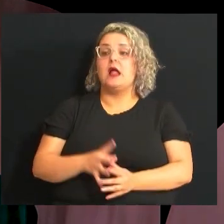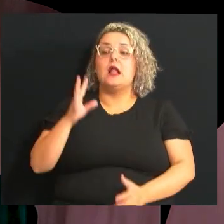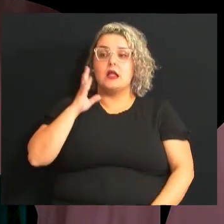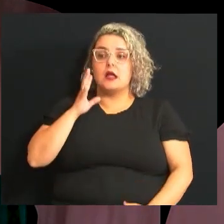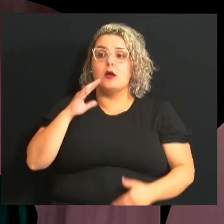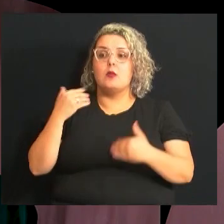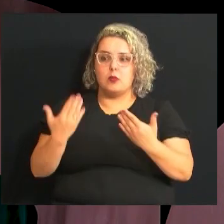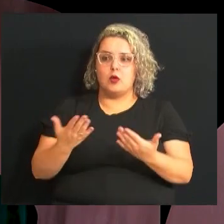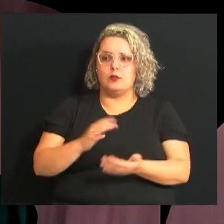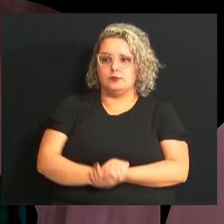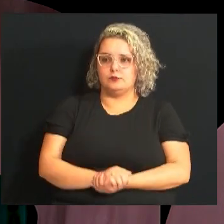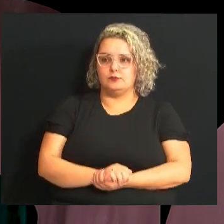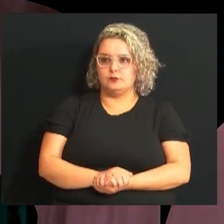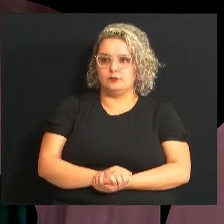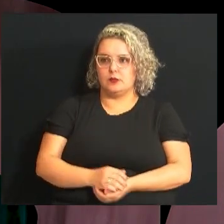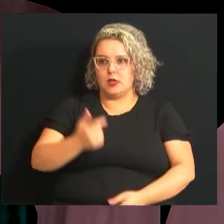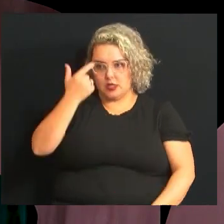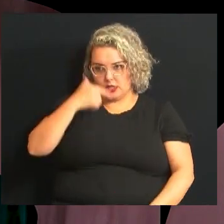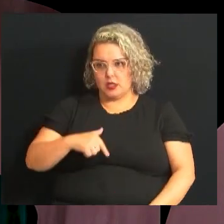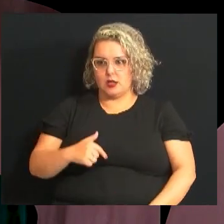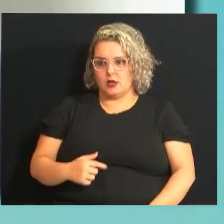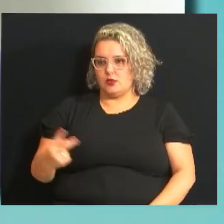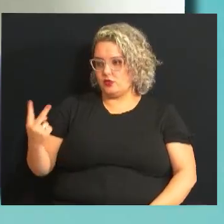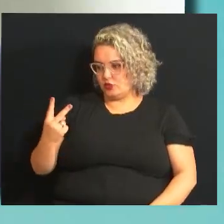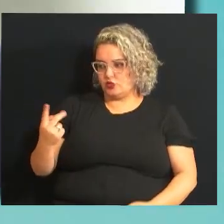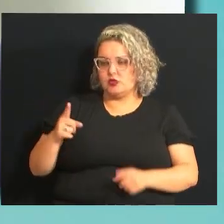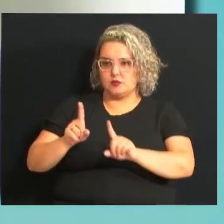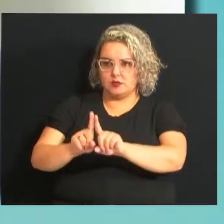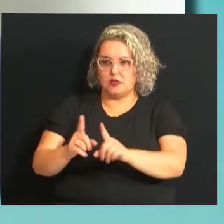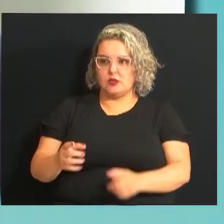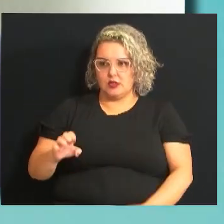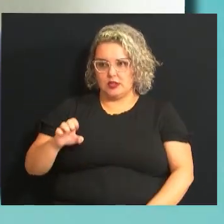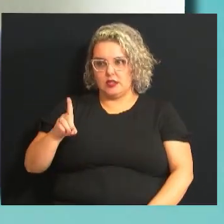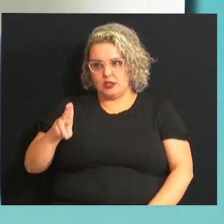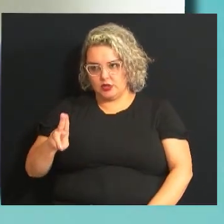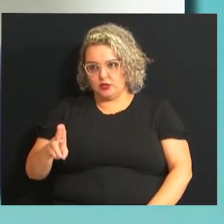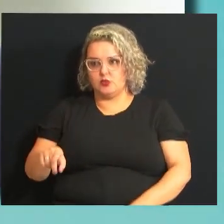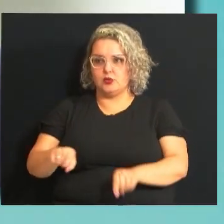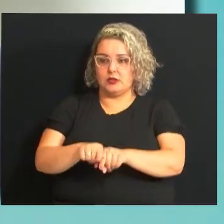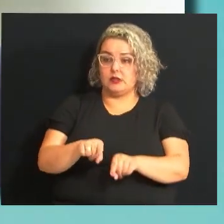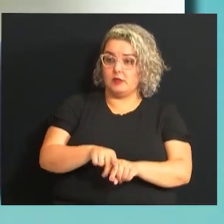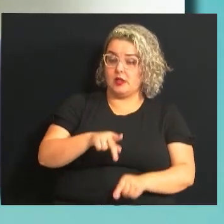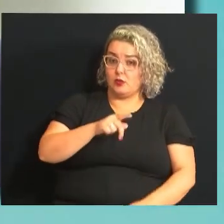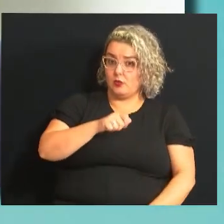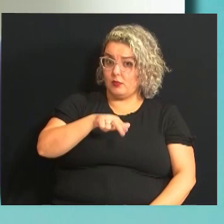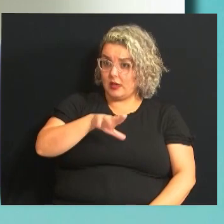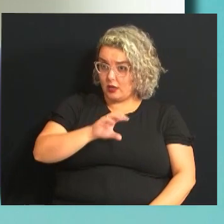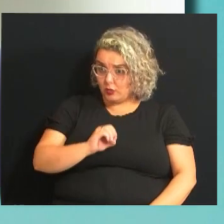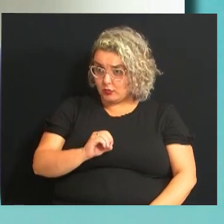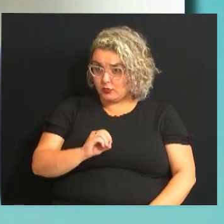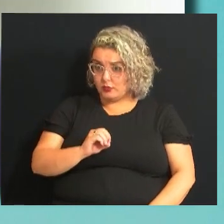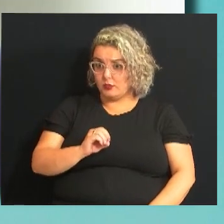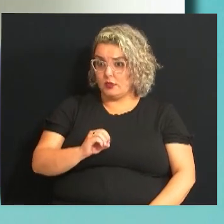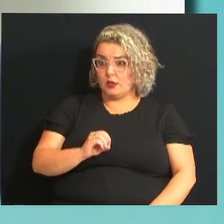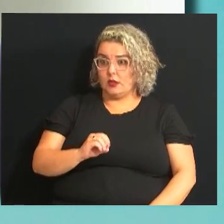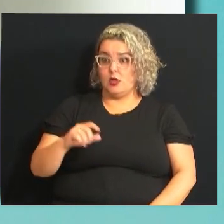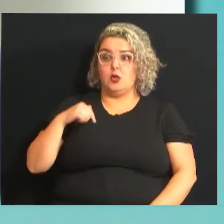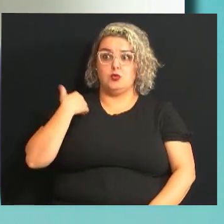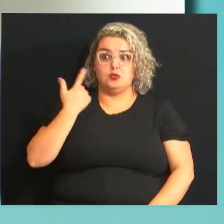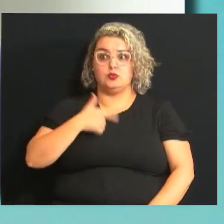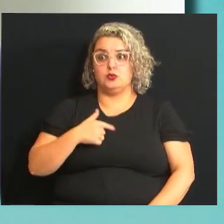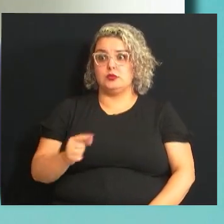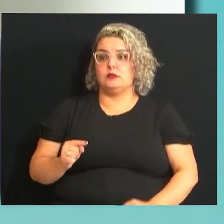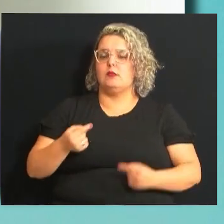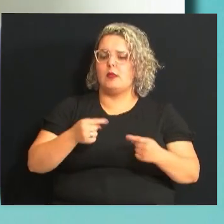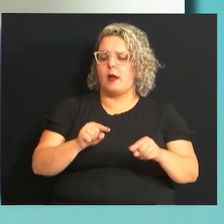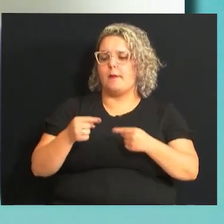que maneiras vocês trabalham diretamente? Legal. Bom, eu e os meus dois cofundadores, né, o Edu e